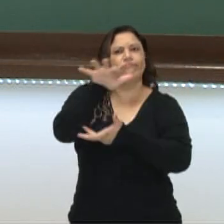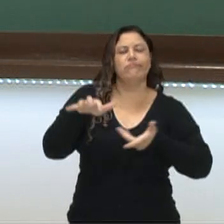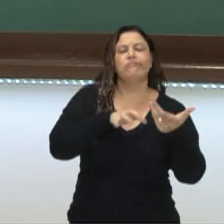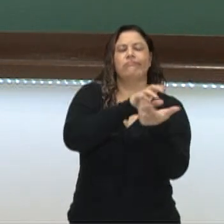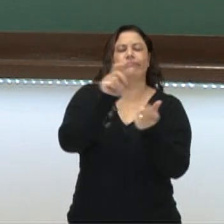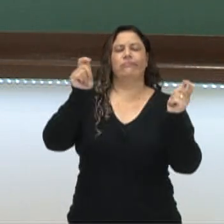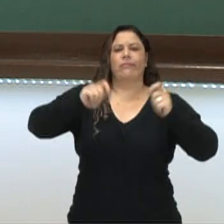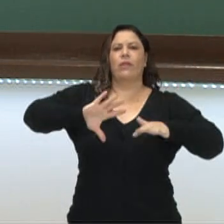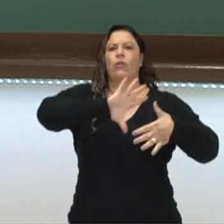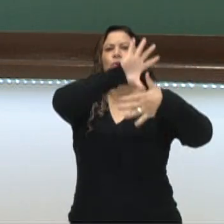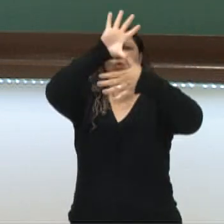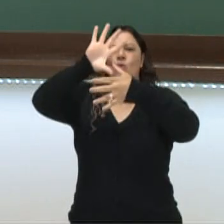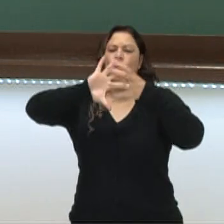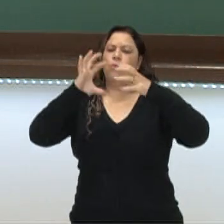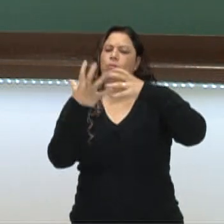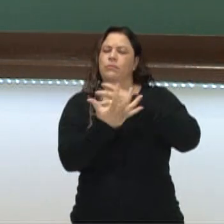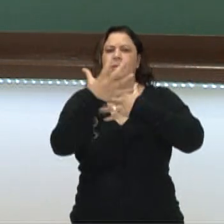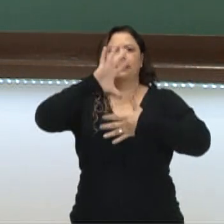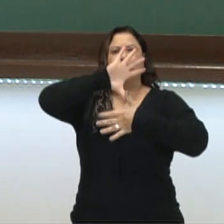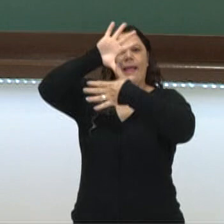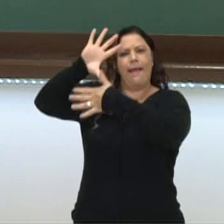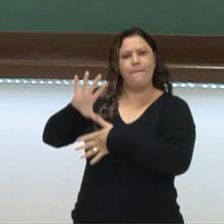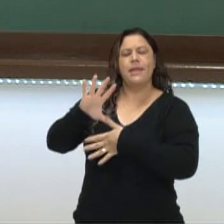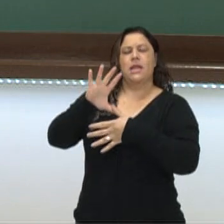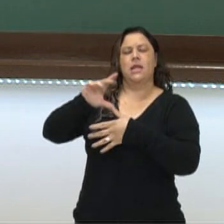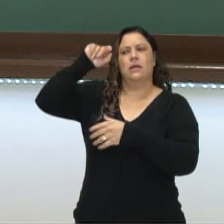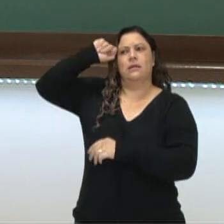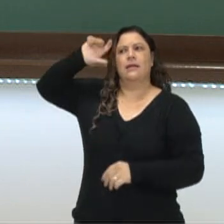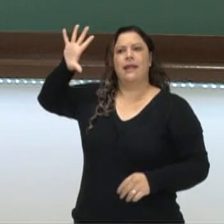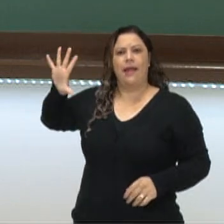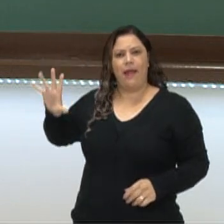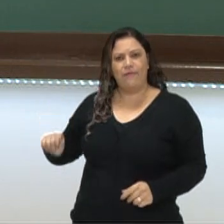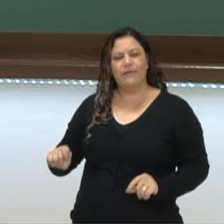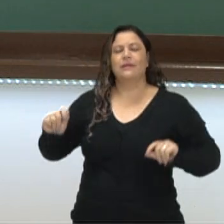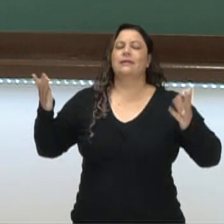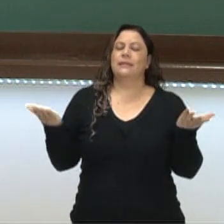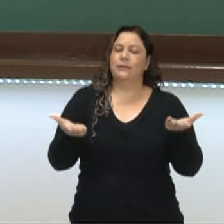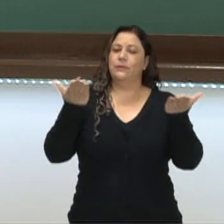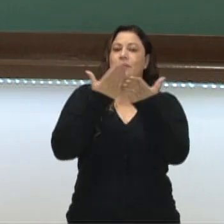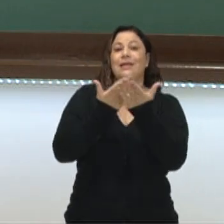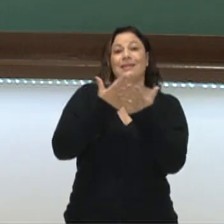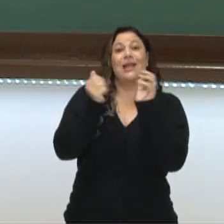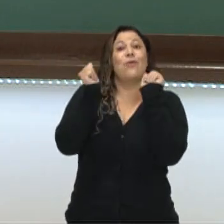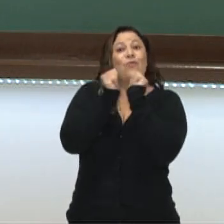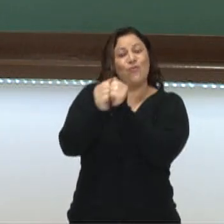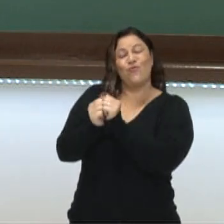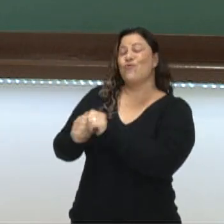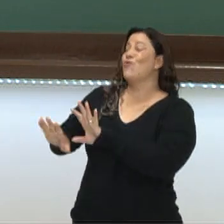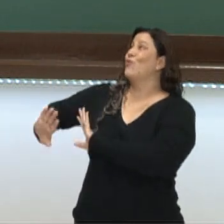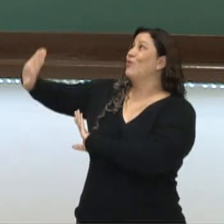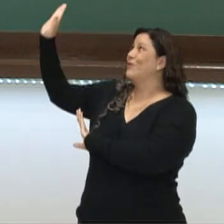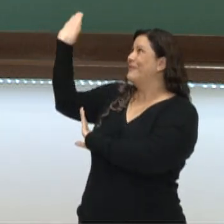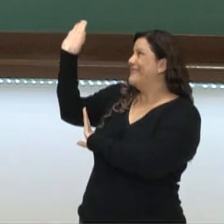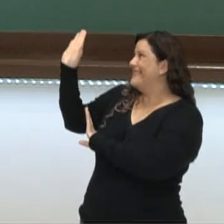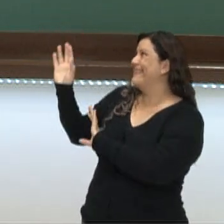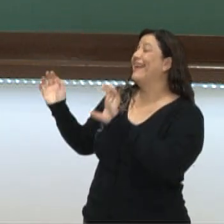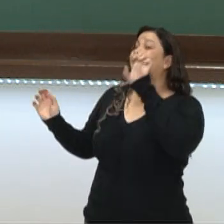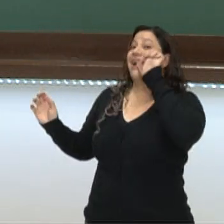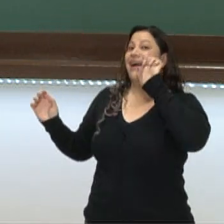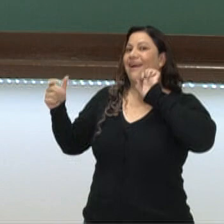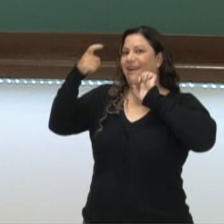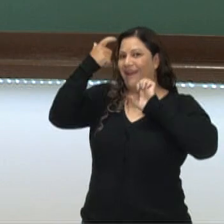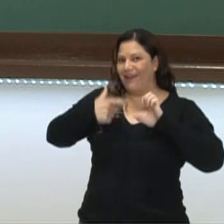continente americano e no continente africano. Nessa aula, junto comigo, tem a Elisângela. Oi, Elisângela,